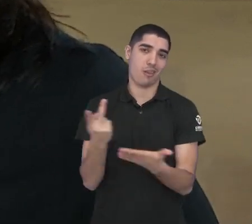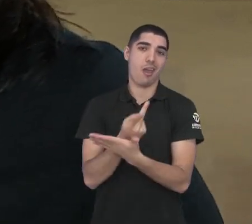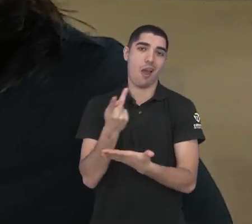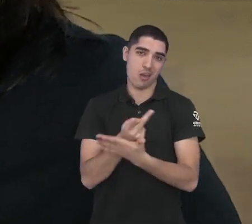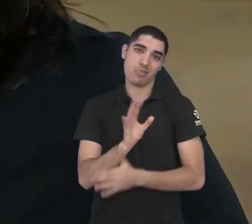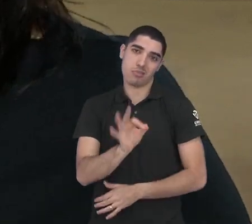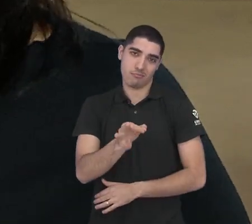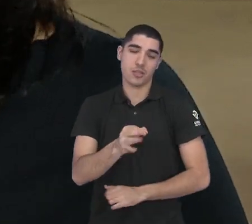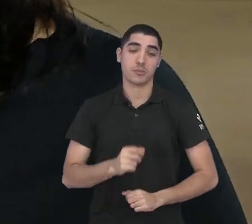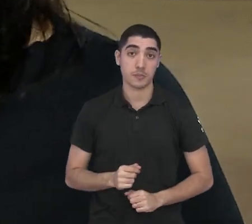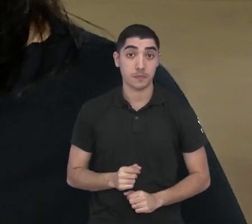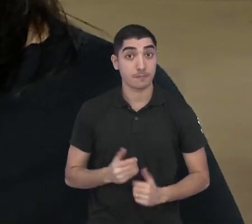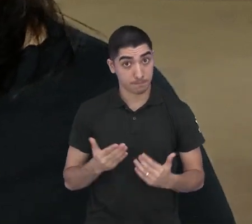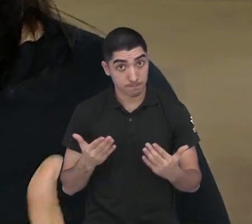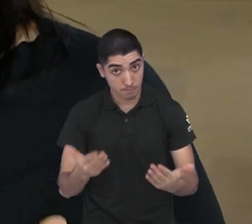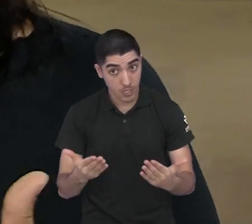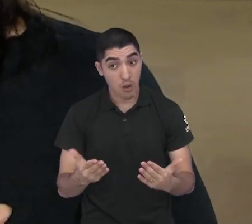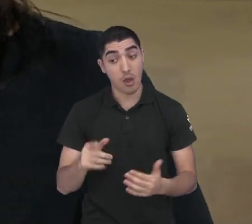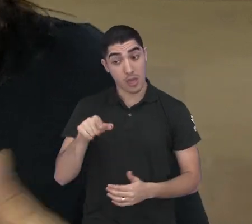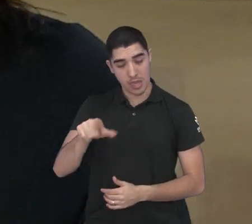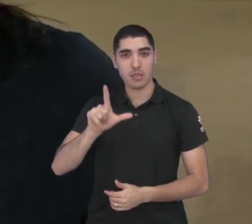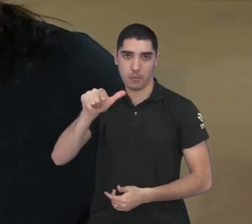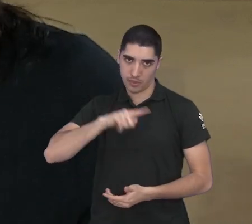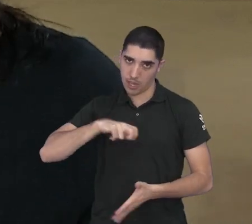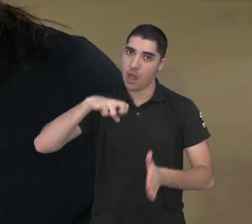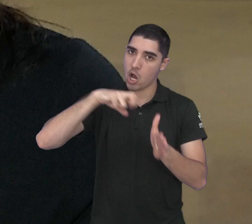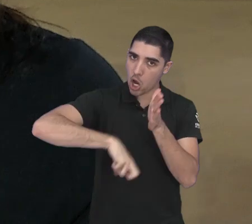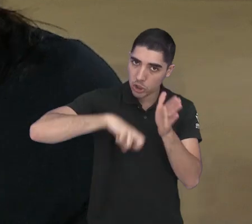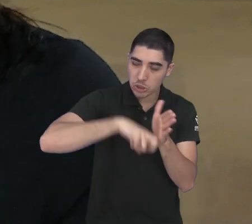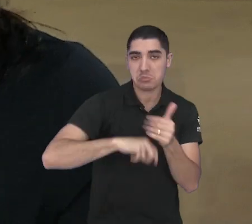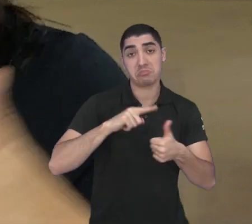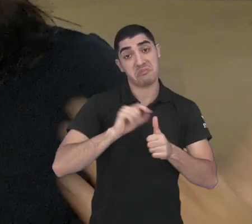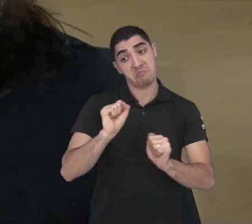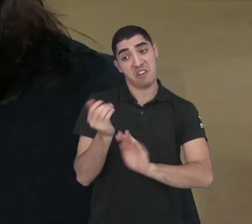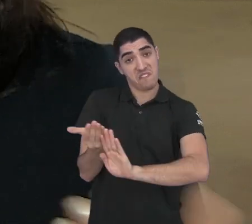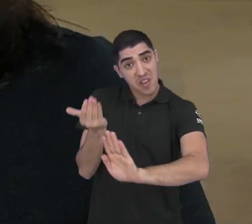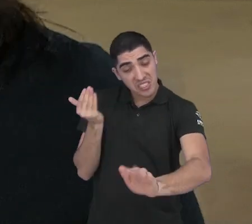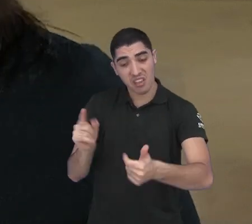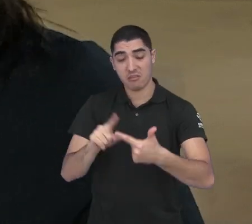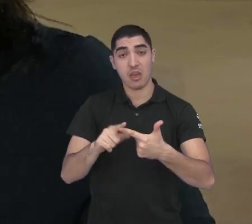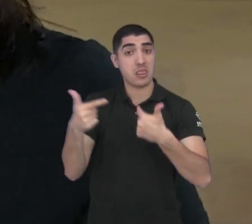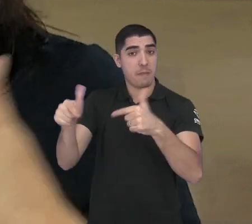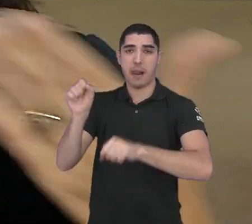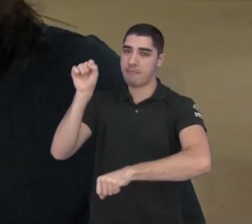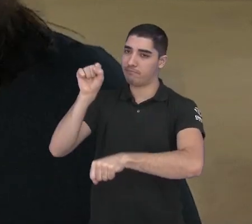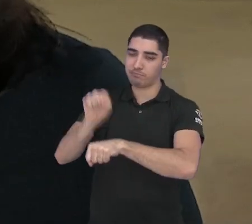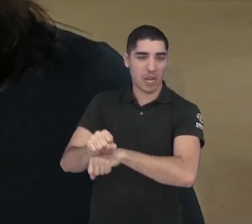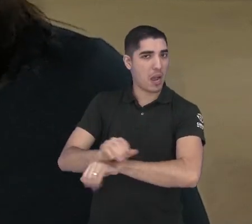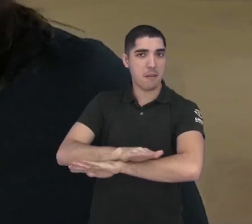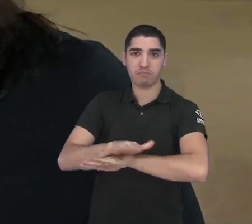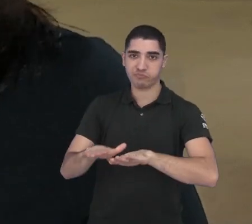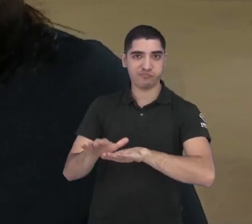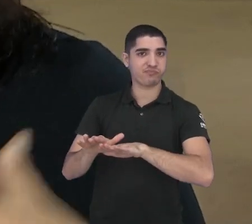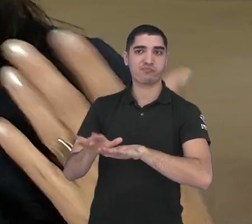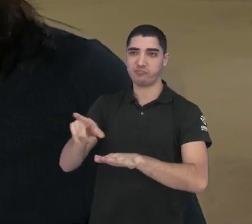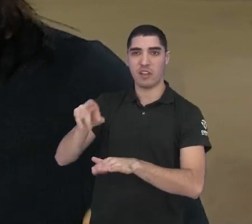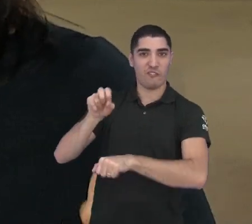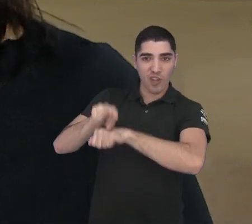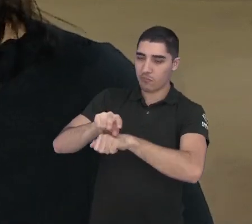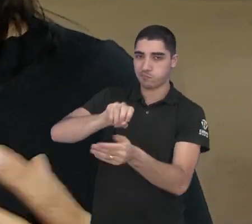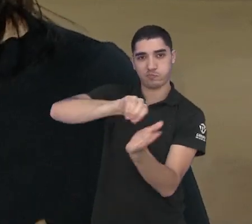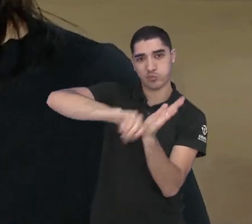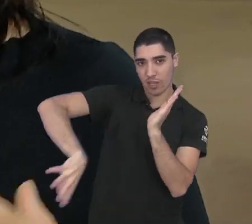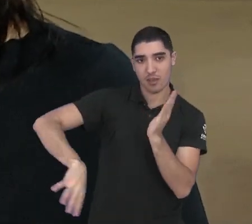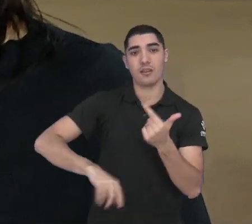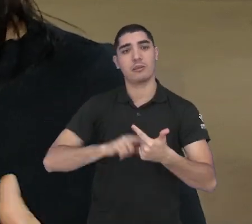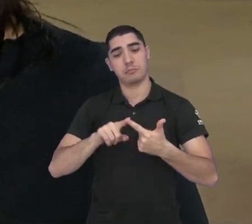parlamentar. E assim ele vai ter alguma sanção. Pode ser um afastamento, pode ser uma perda de mandato. E aí,